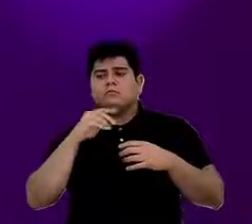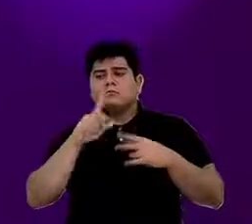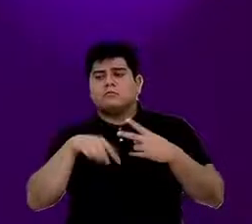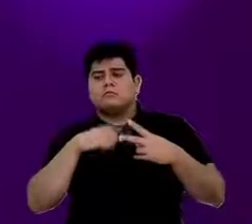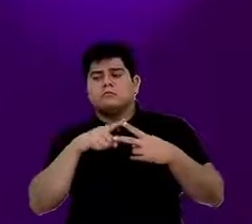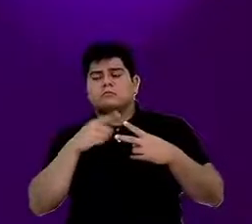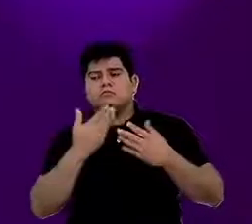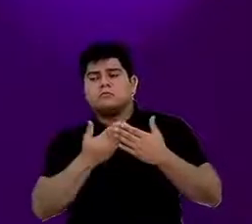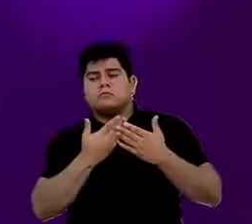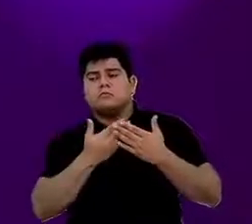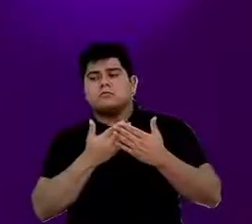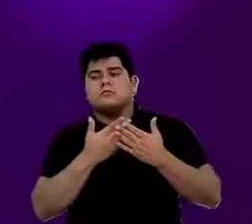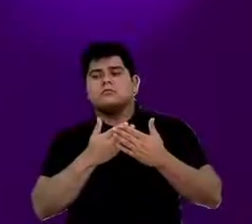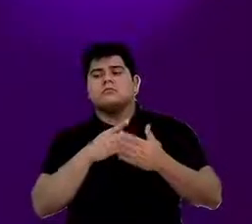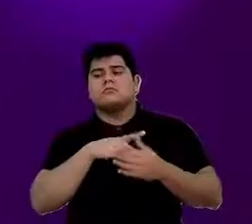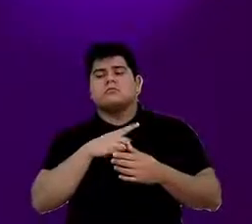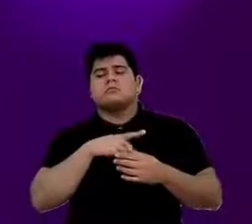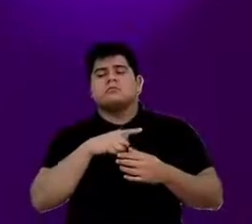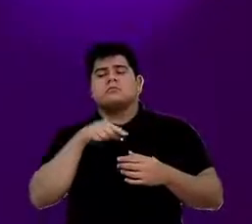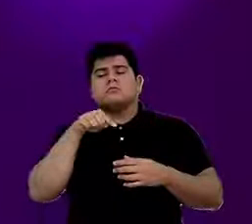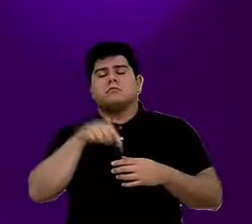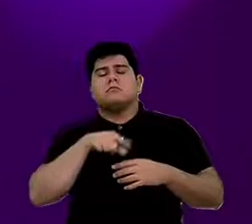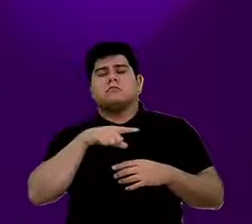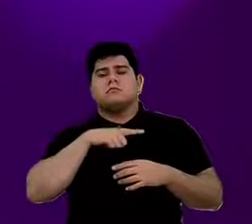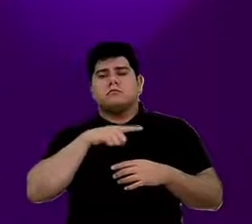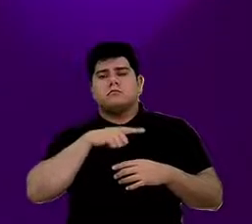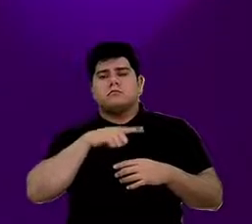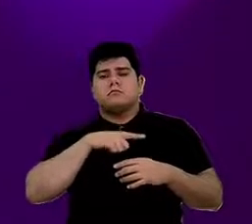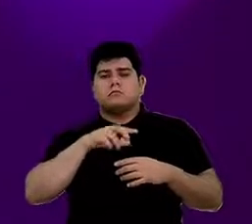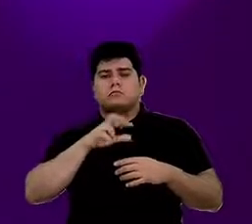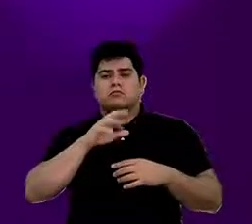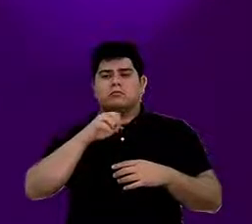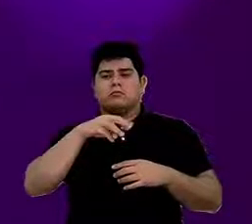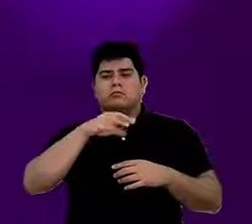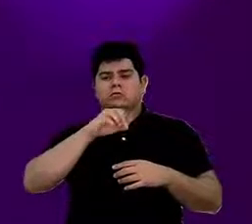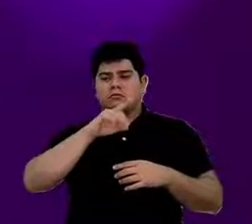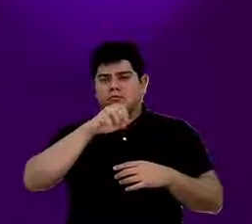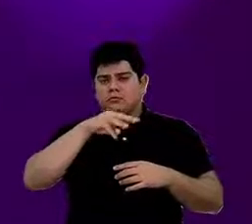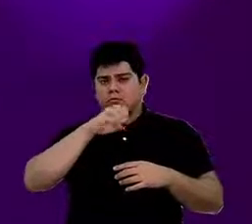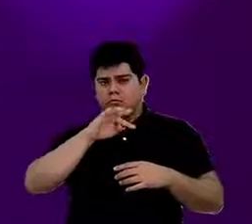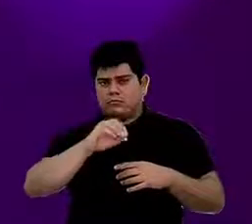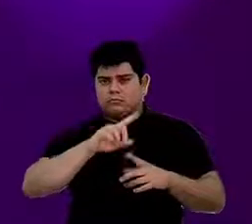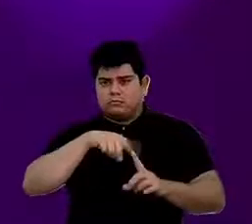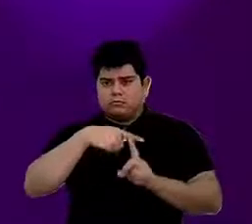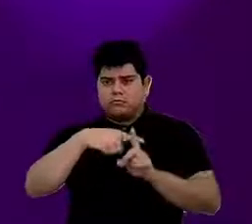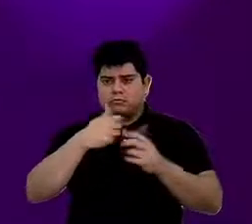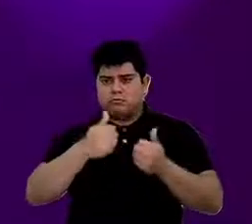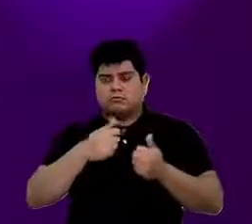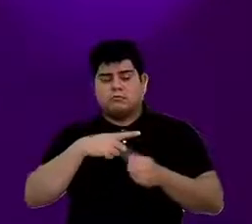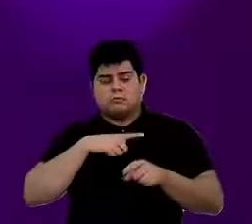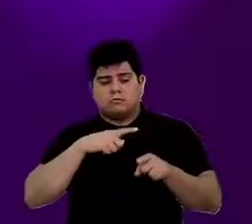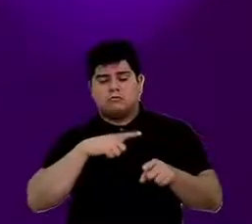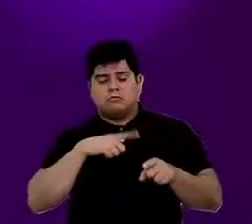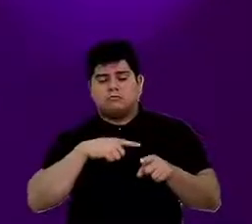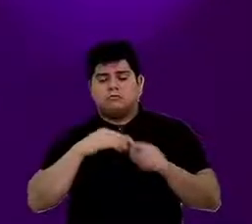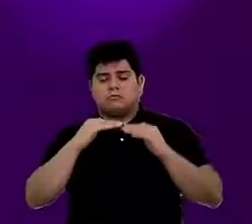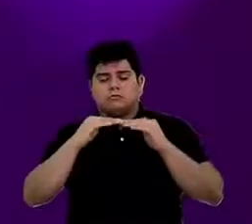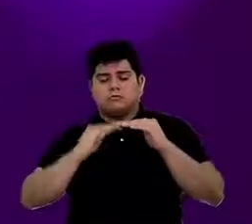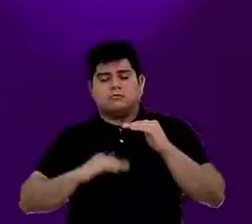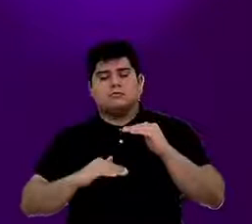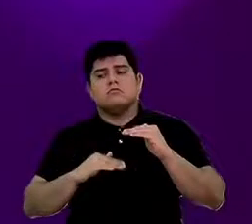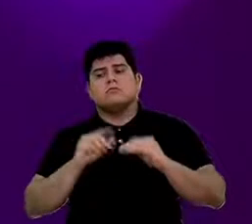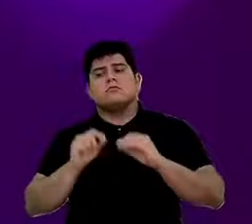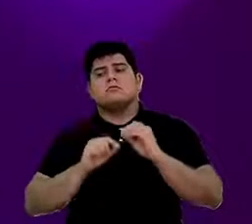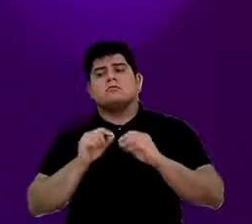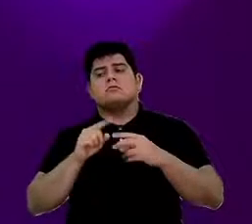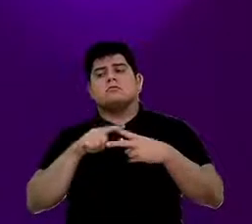subestudo do Scott Hart Trial, a presença de remodelamento positivo e a presença desse core de baixa atenuação foram